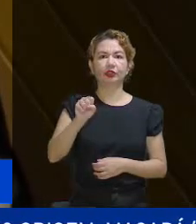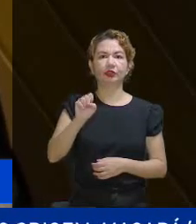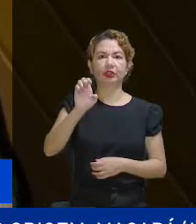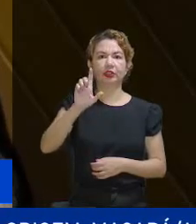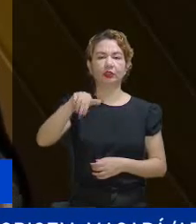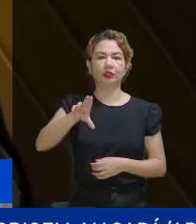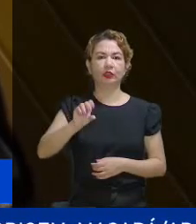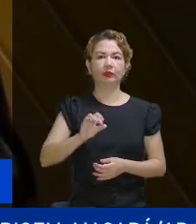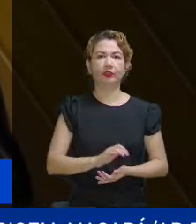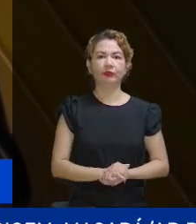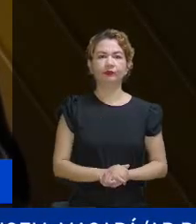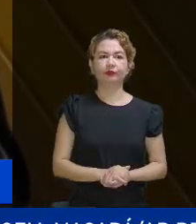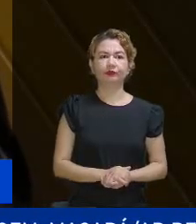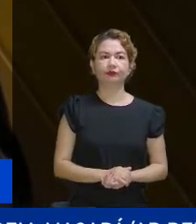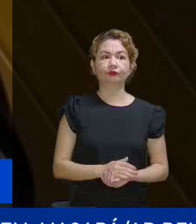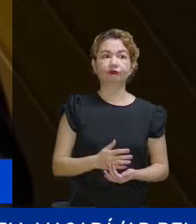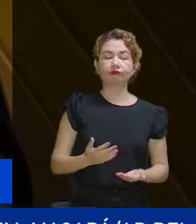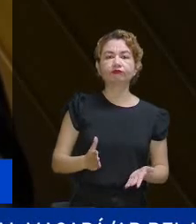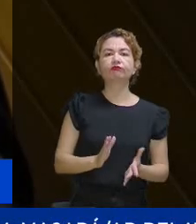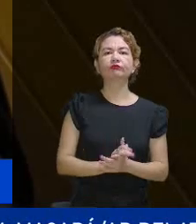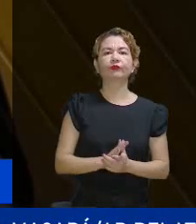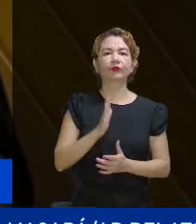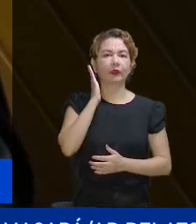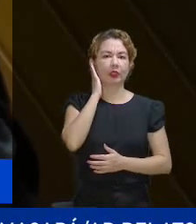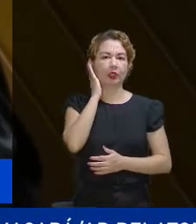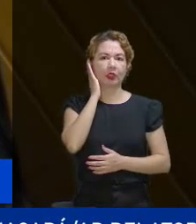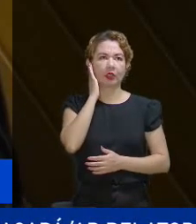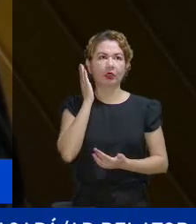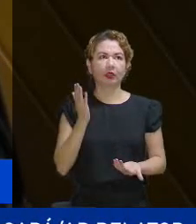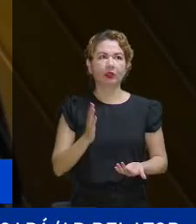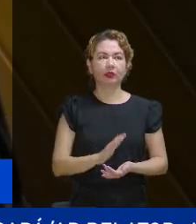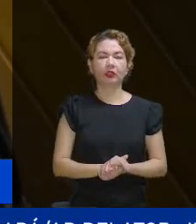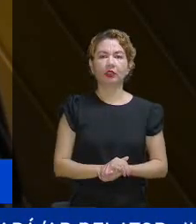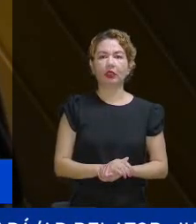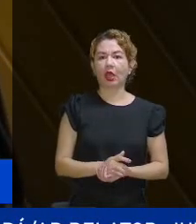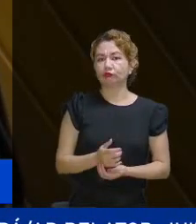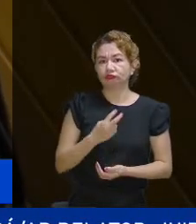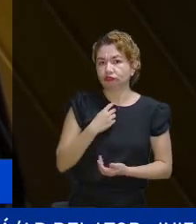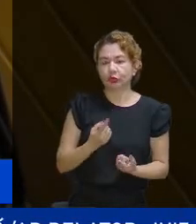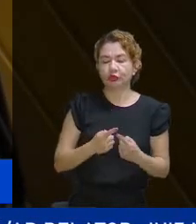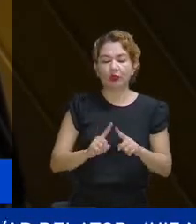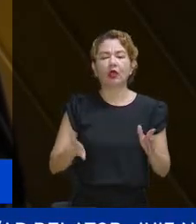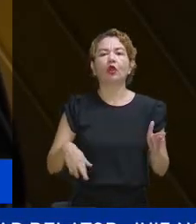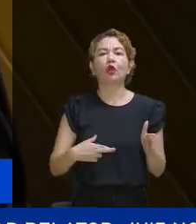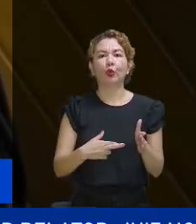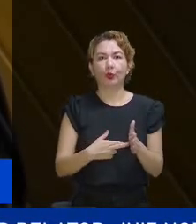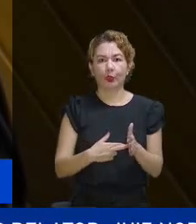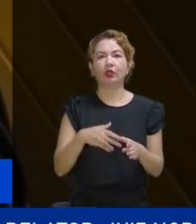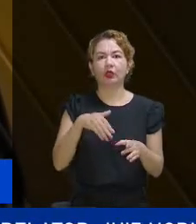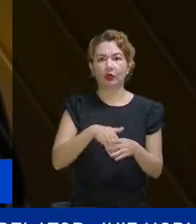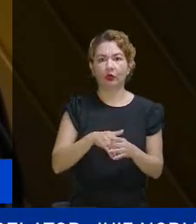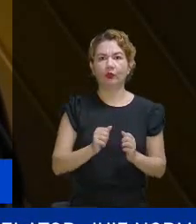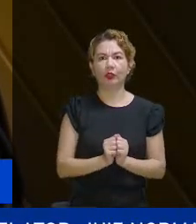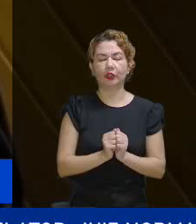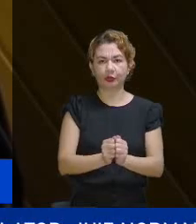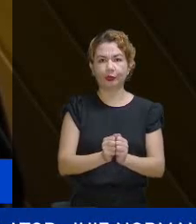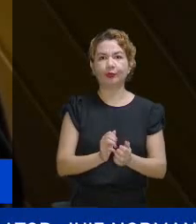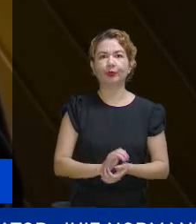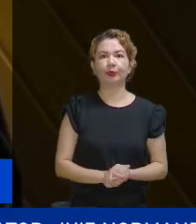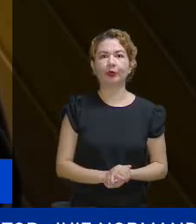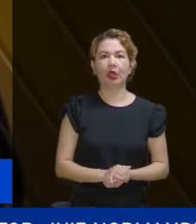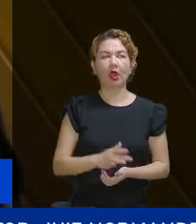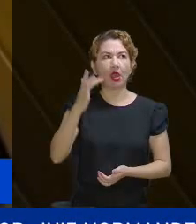vez que foi superada a questão do preliminar, se o meu entendimento é de que não caberia o mandado de segurança, eu acompanho o relator no que diz respeito à inexistência